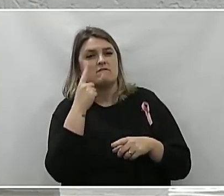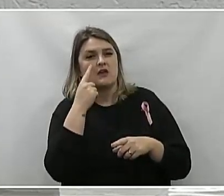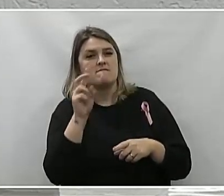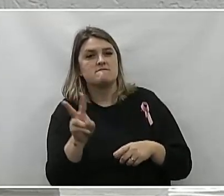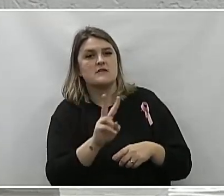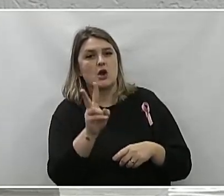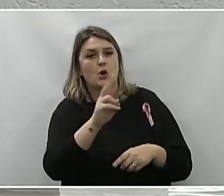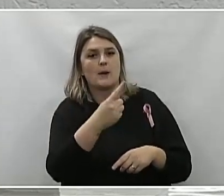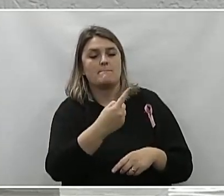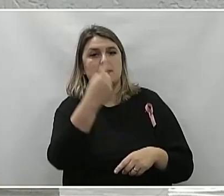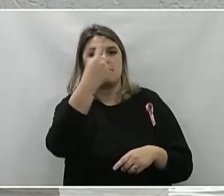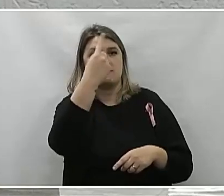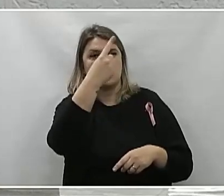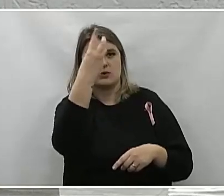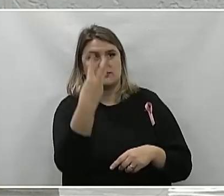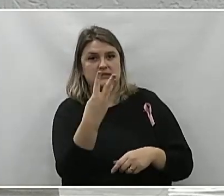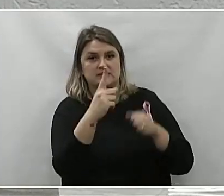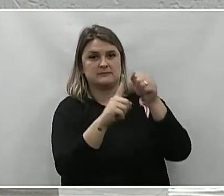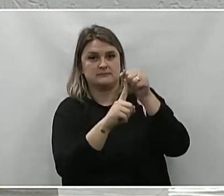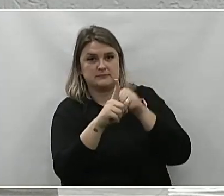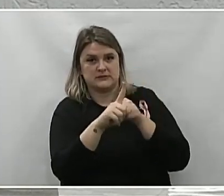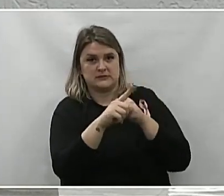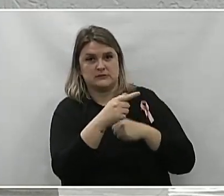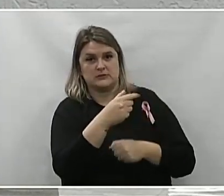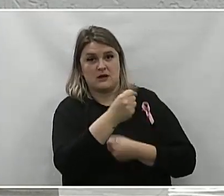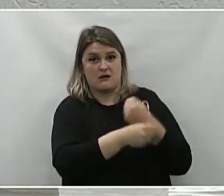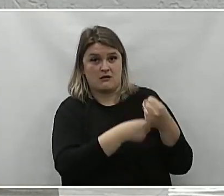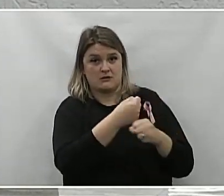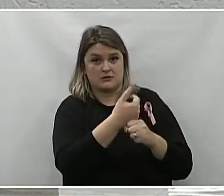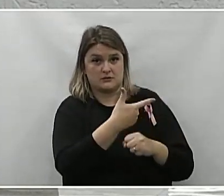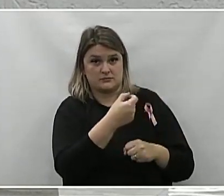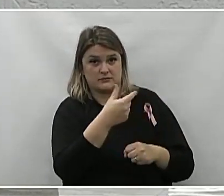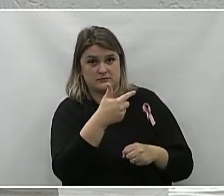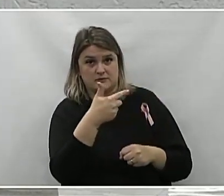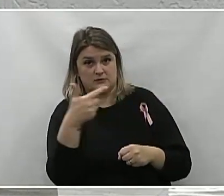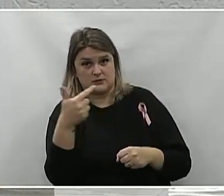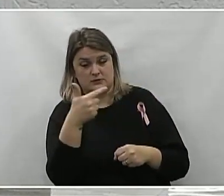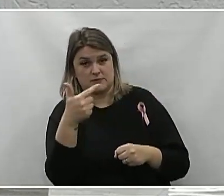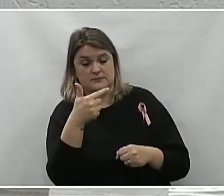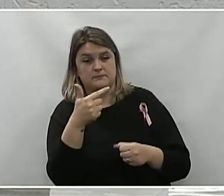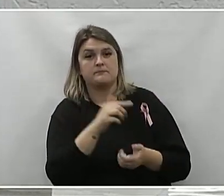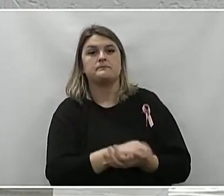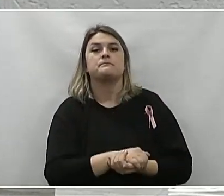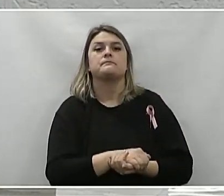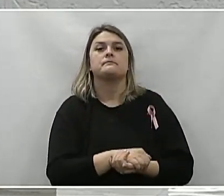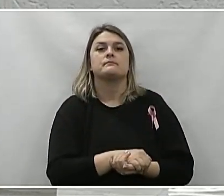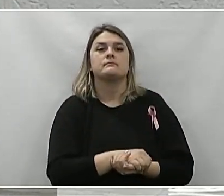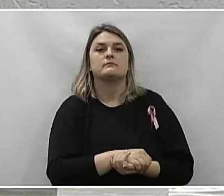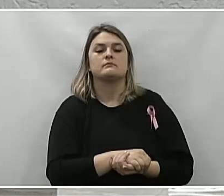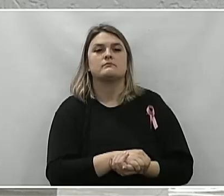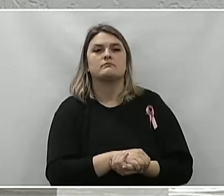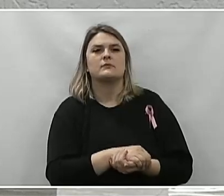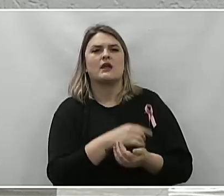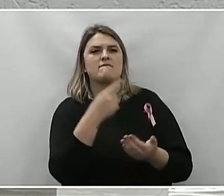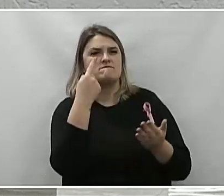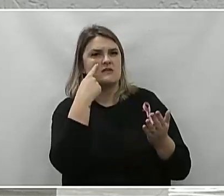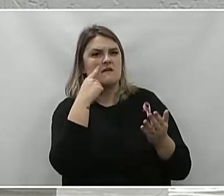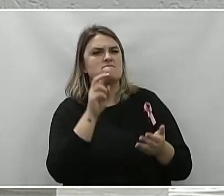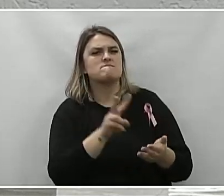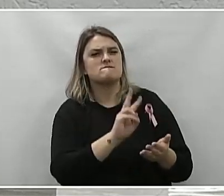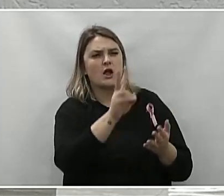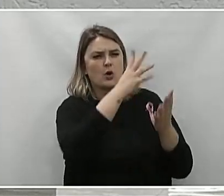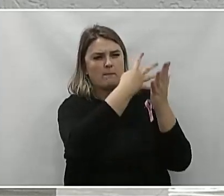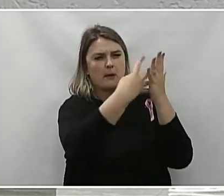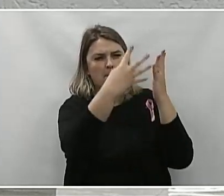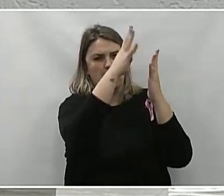do primeiro trimestre de 2022 bem como relação de de saídas considerando a relação